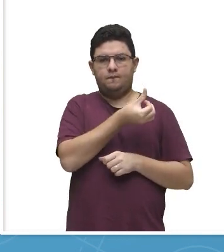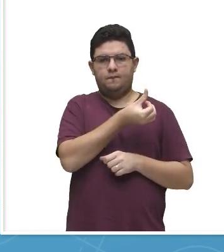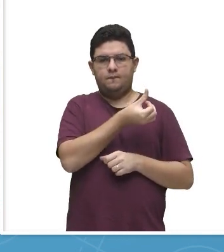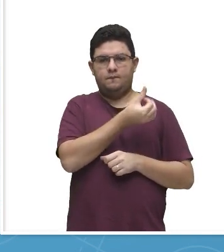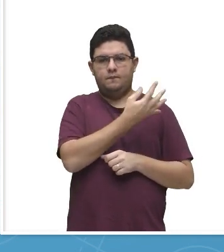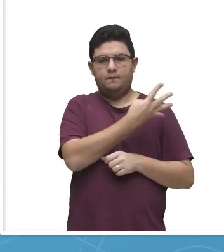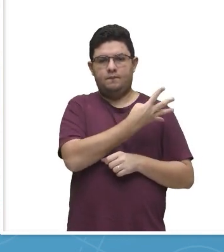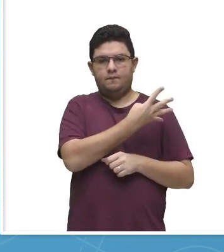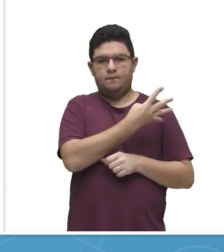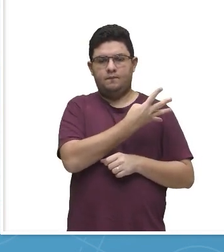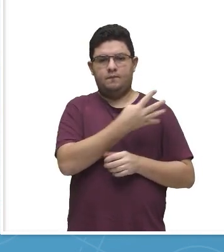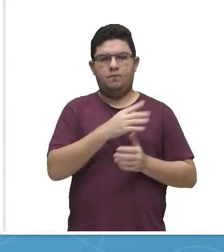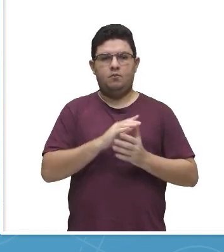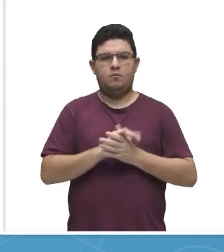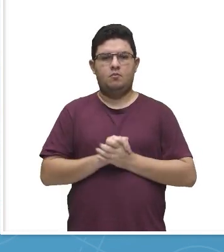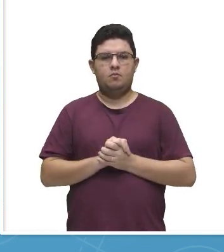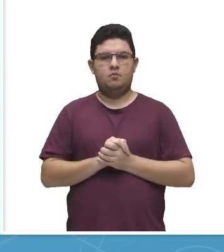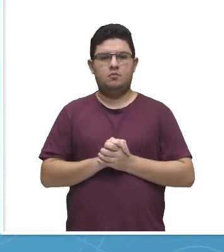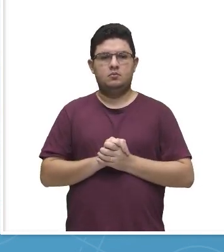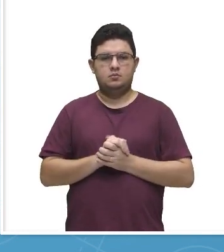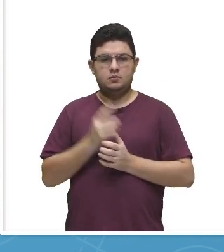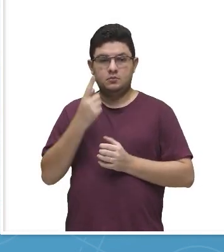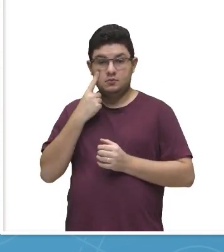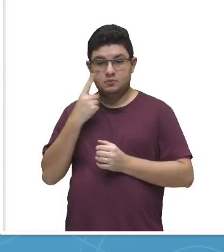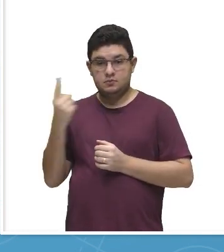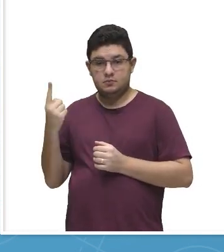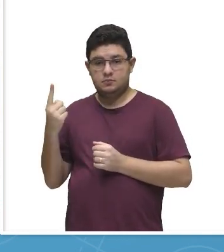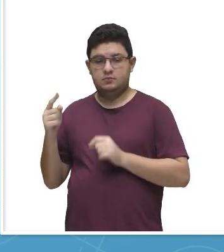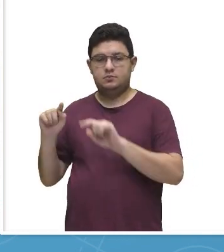Aqui nós vamos ter mais 5